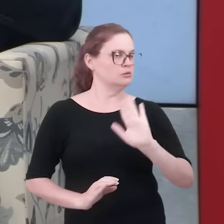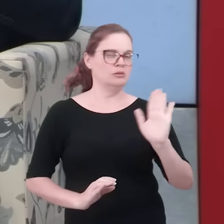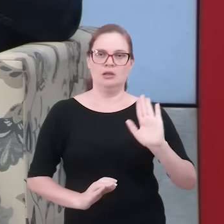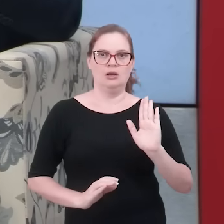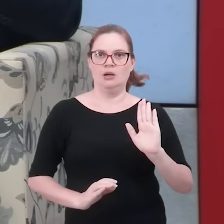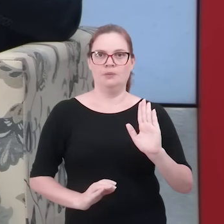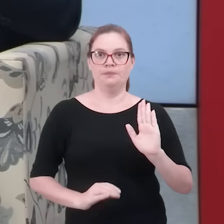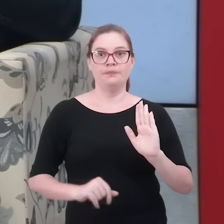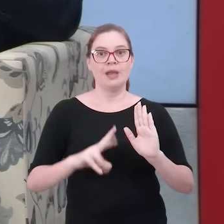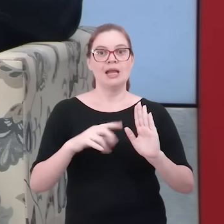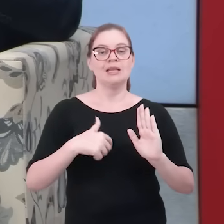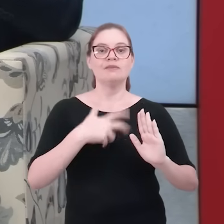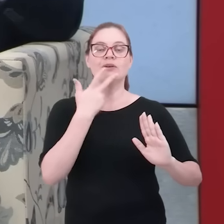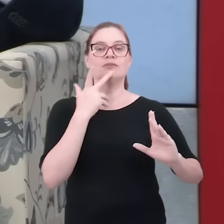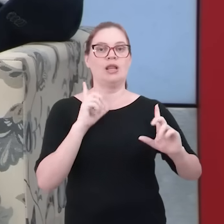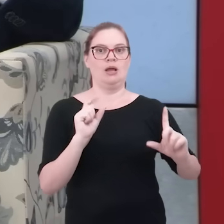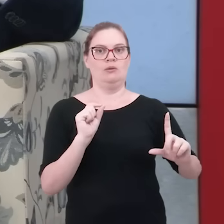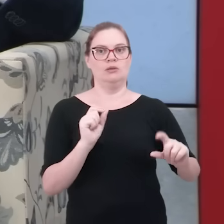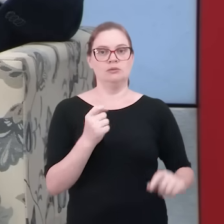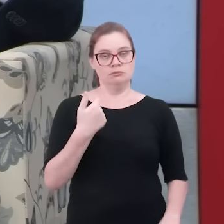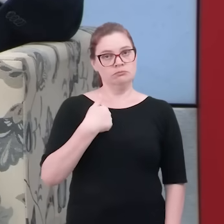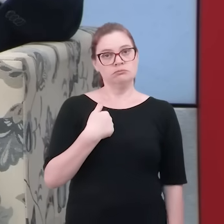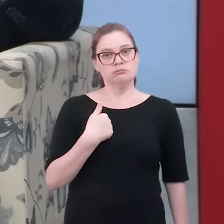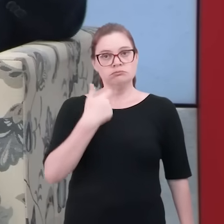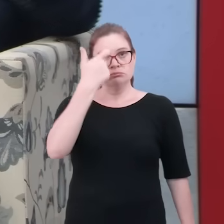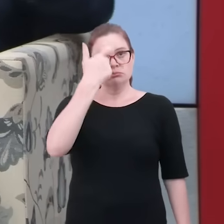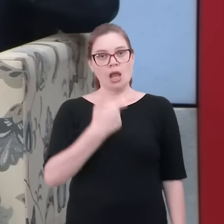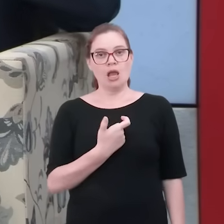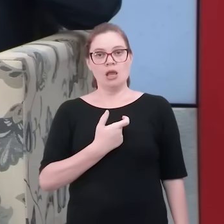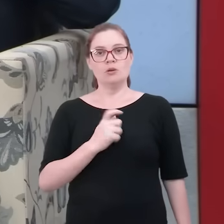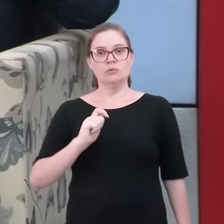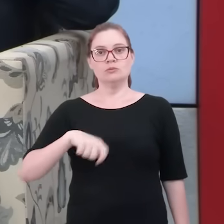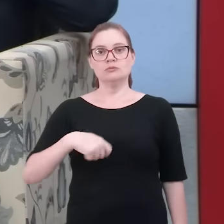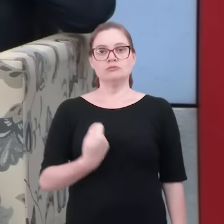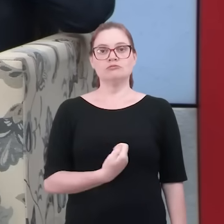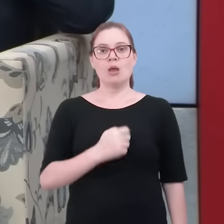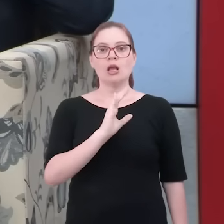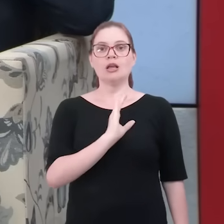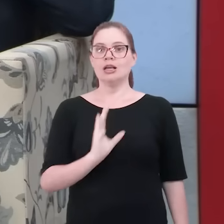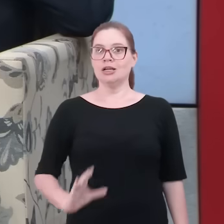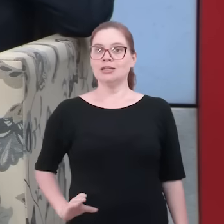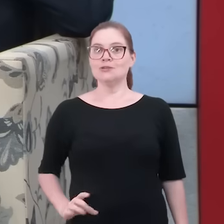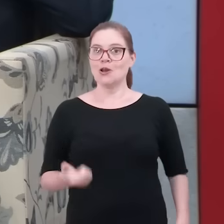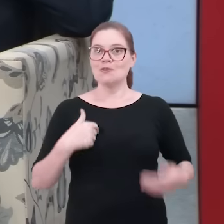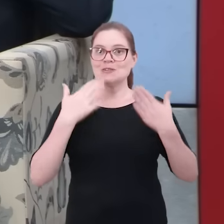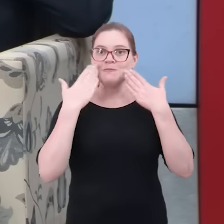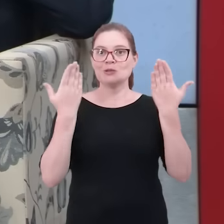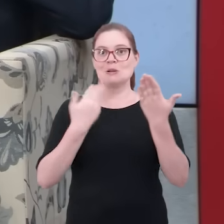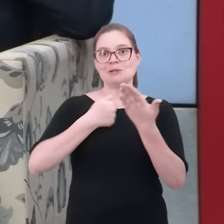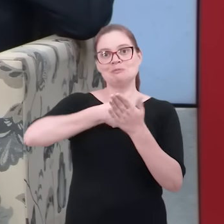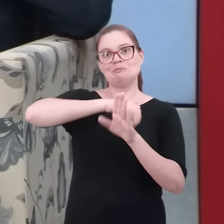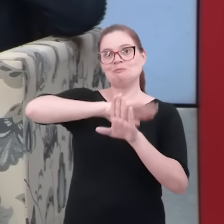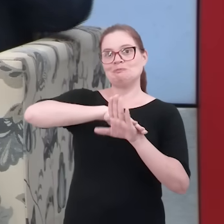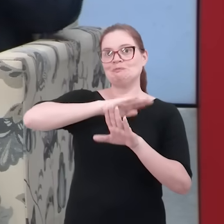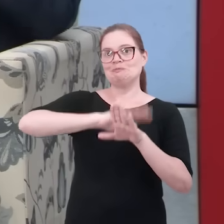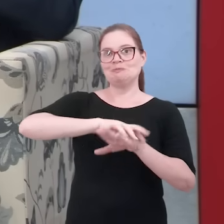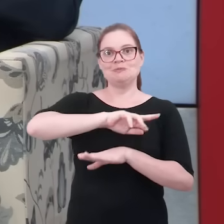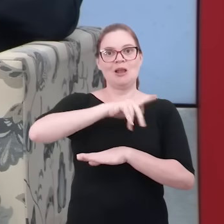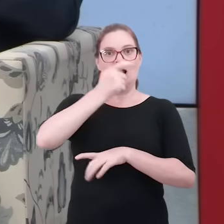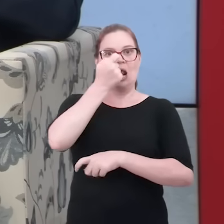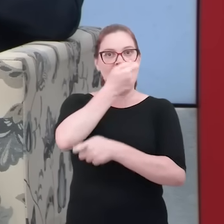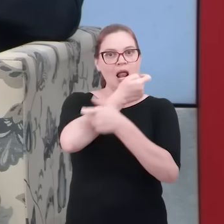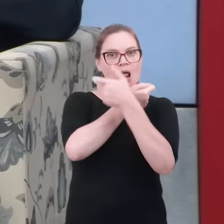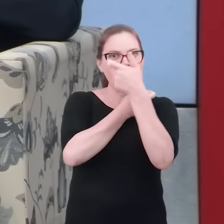conceito. Ele vai dizer simplesmente: eu sou Cristo. E vai